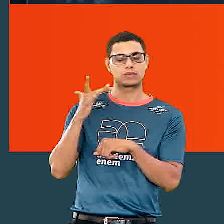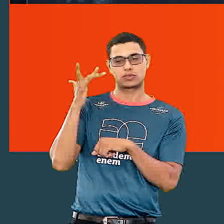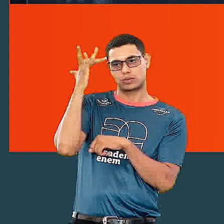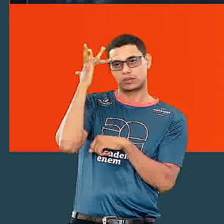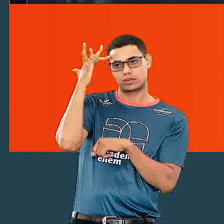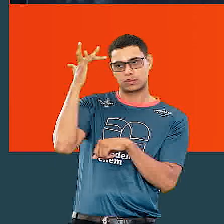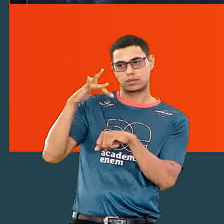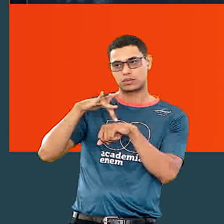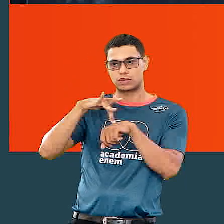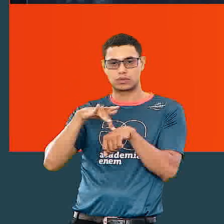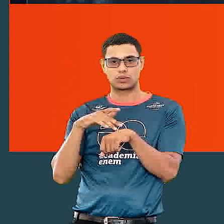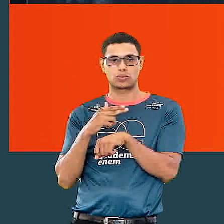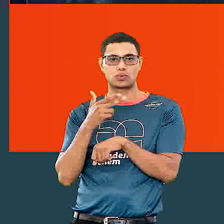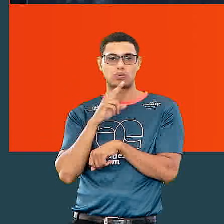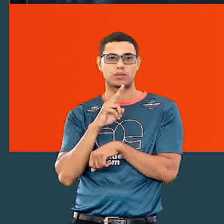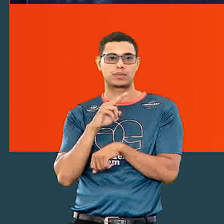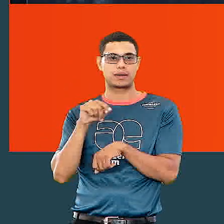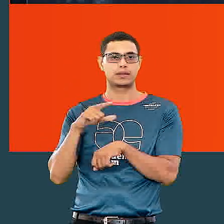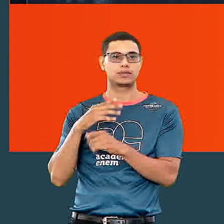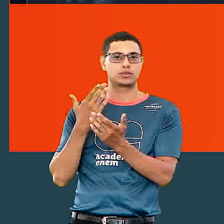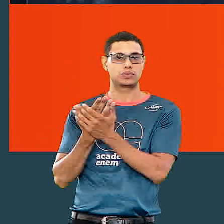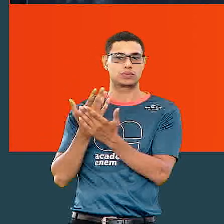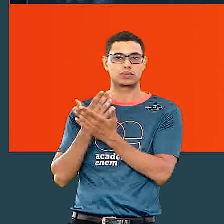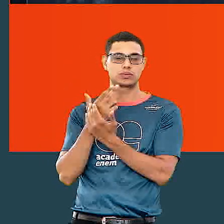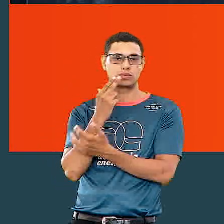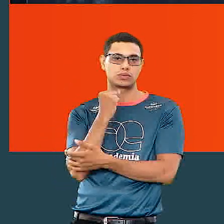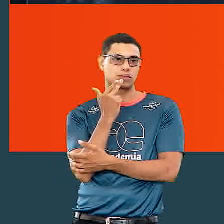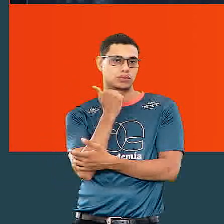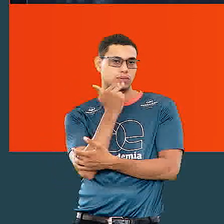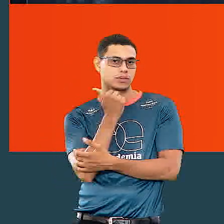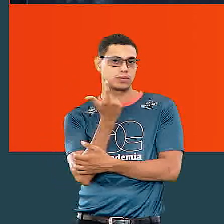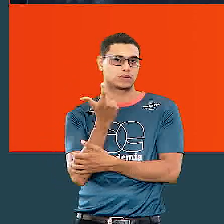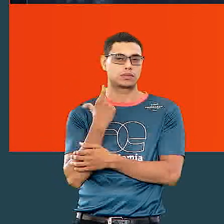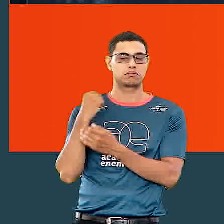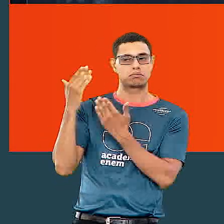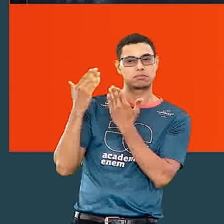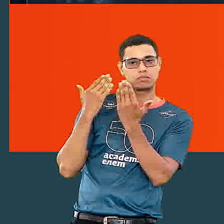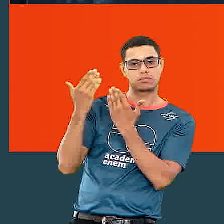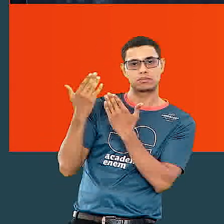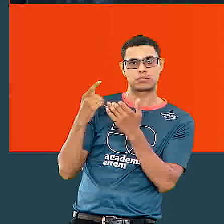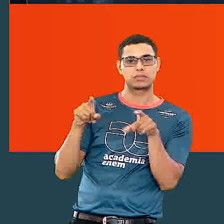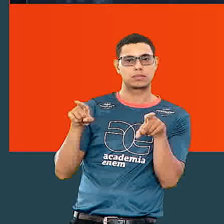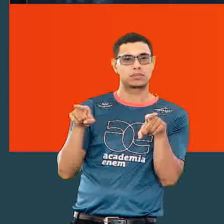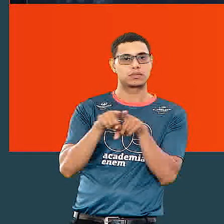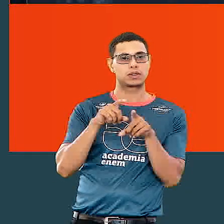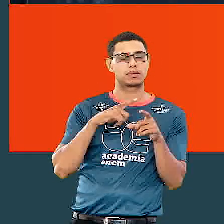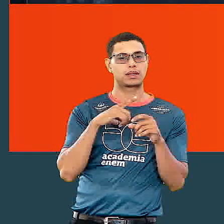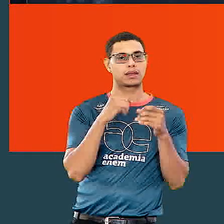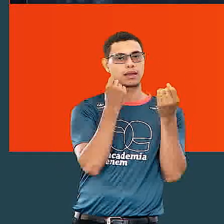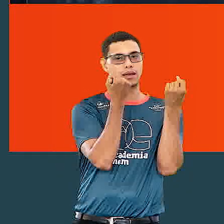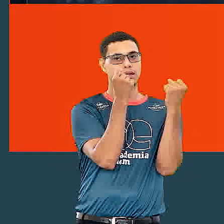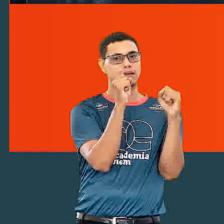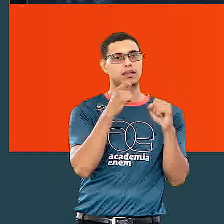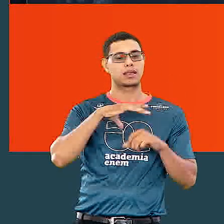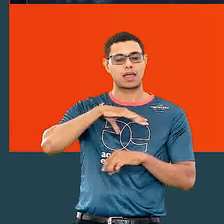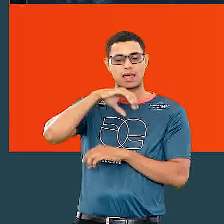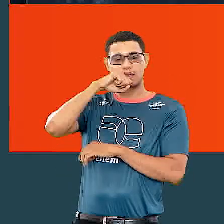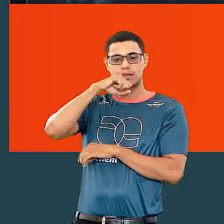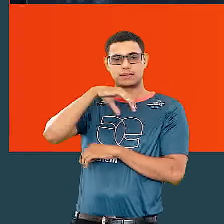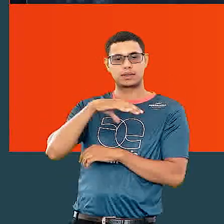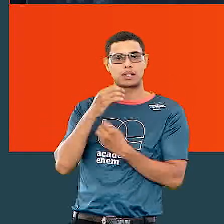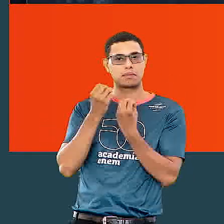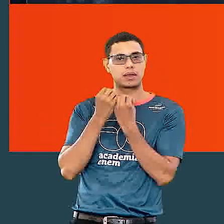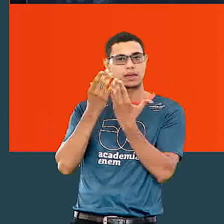agora nutricionista antes do Enem, endocrinologista, psicólogo e personal trainer para poder respirar bem para fazer a